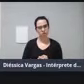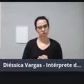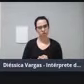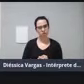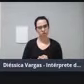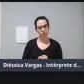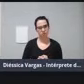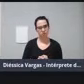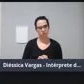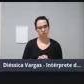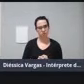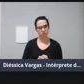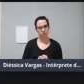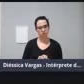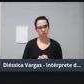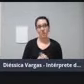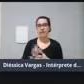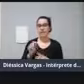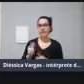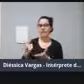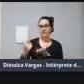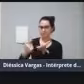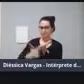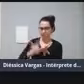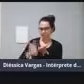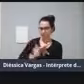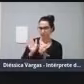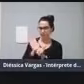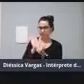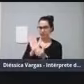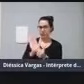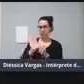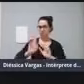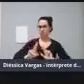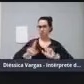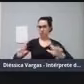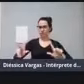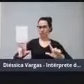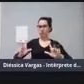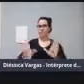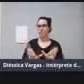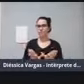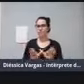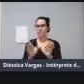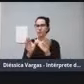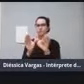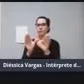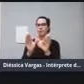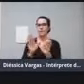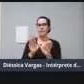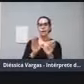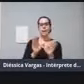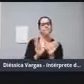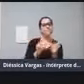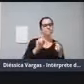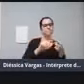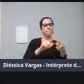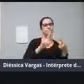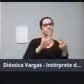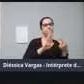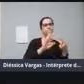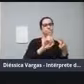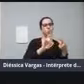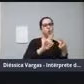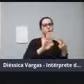No livro, então, a gente mostra as diferenças entre borboleta e mariposa, né. Os Lepidópteros, em